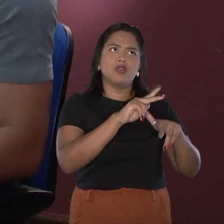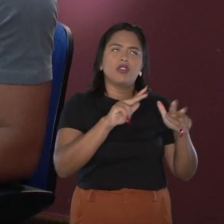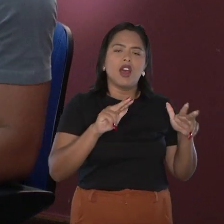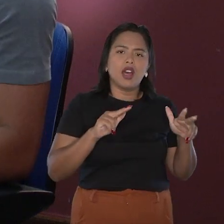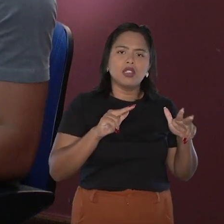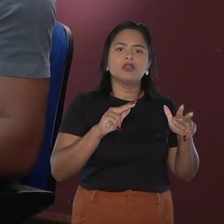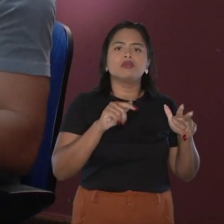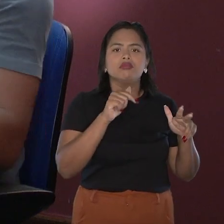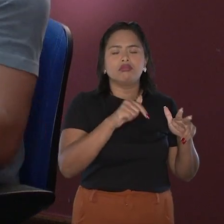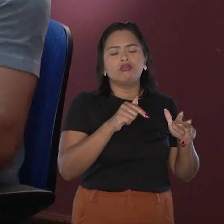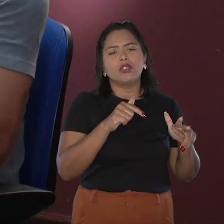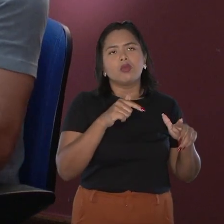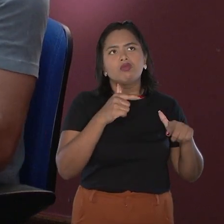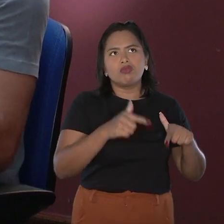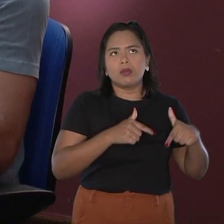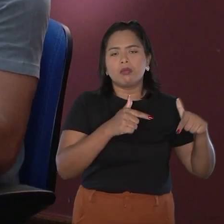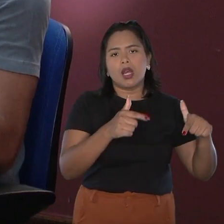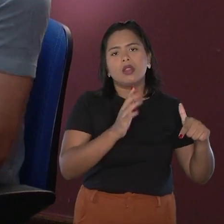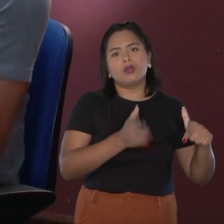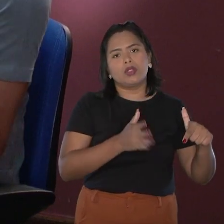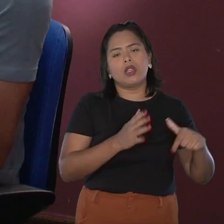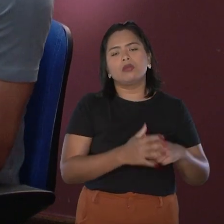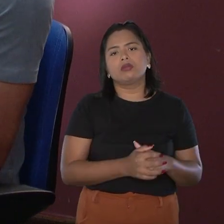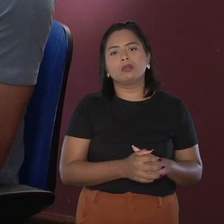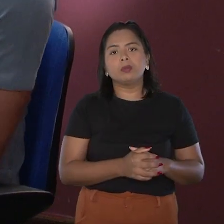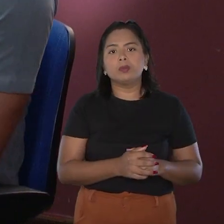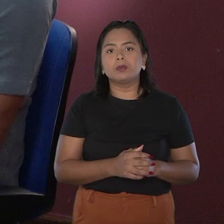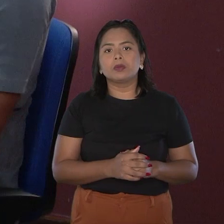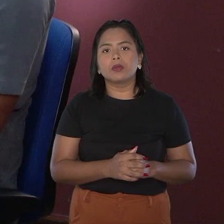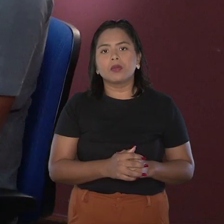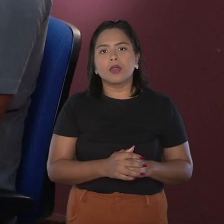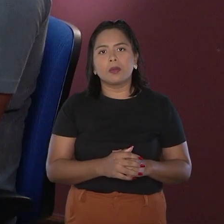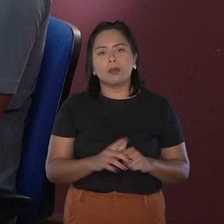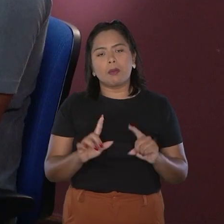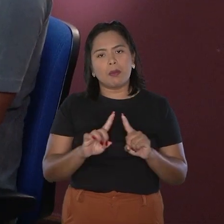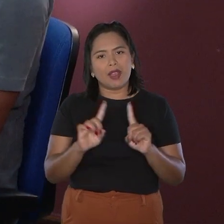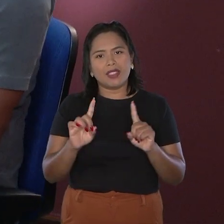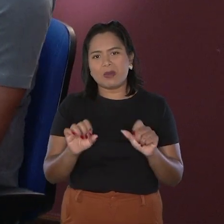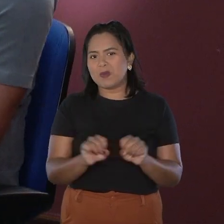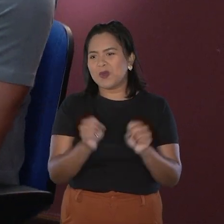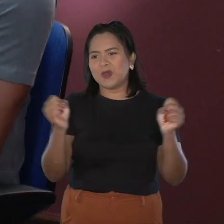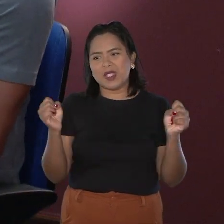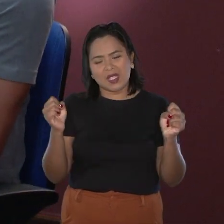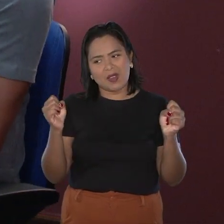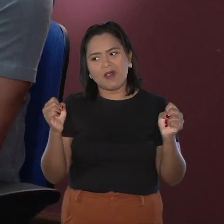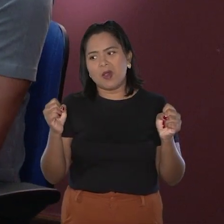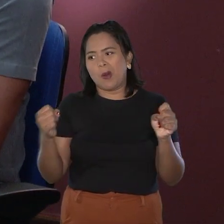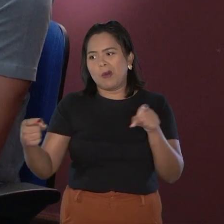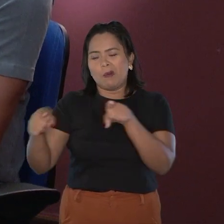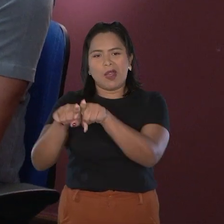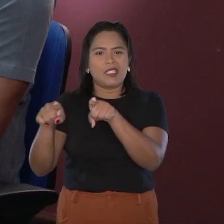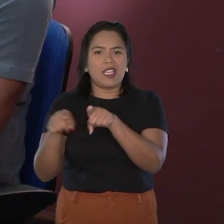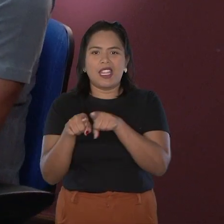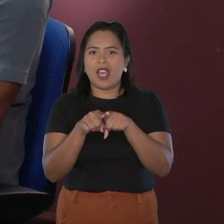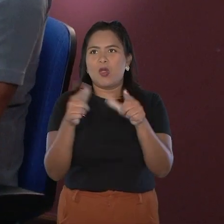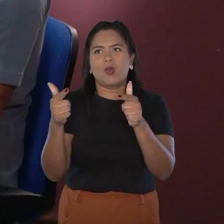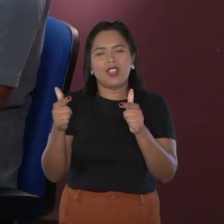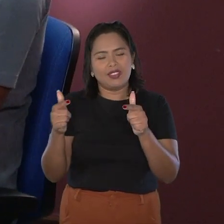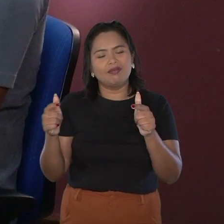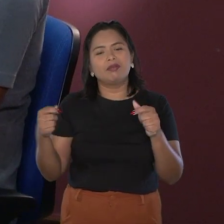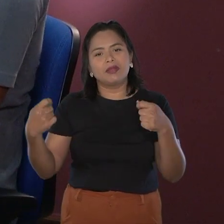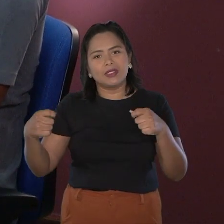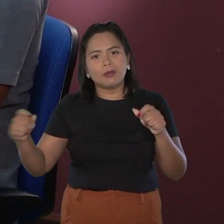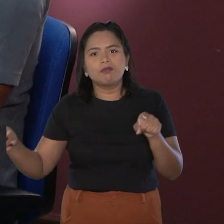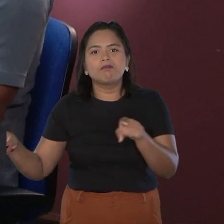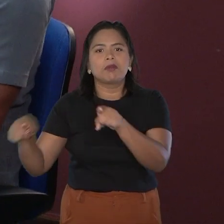anos E aí foi nascendo e ele não seria possível sem Associação de mães sem os outros parceiros também que é muito importante falar